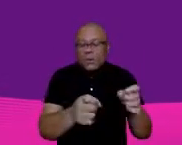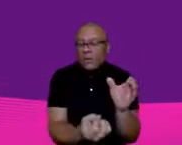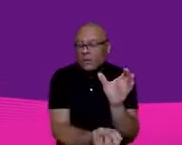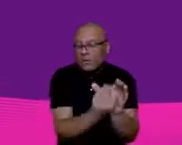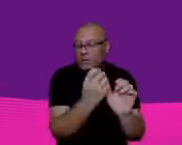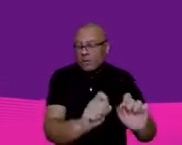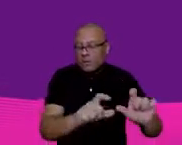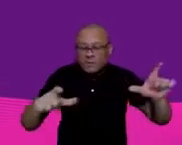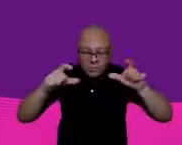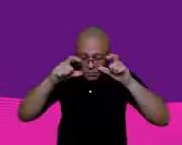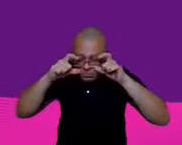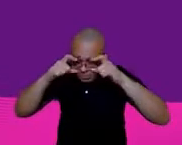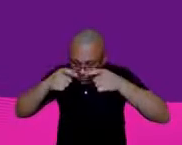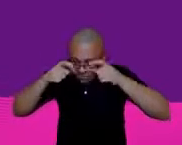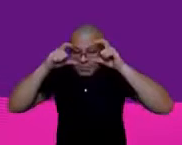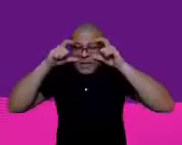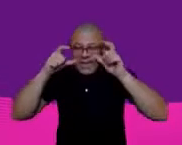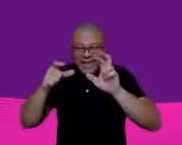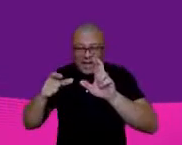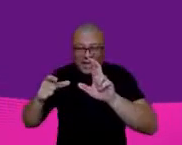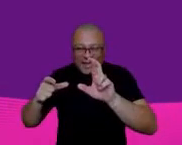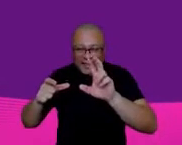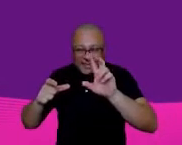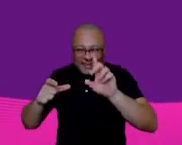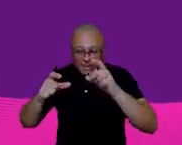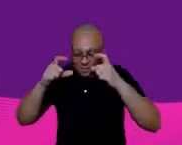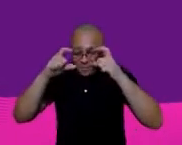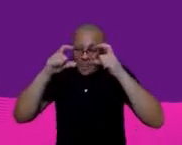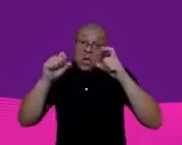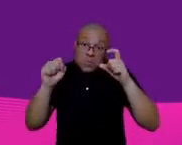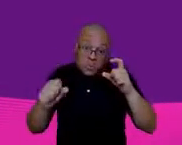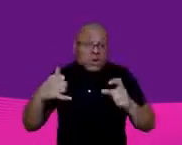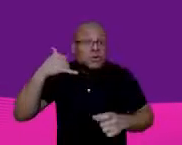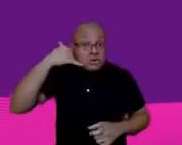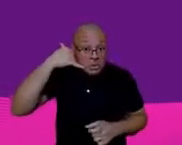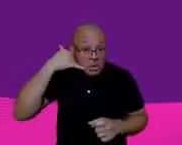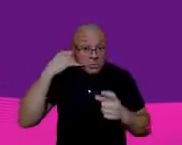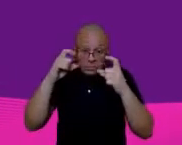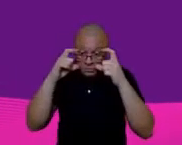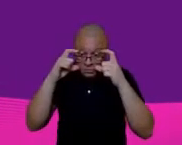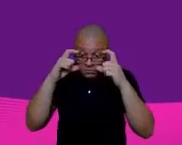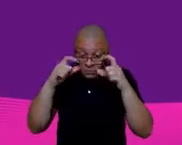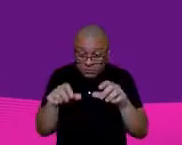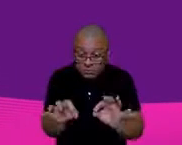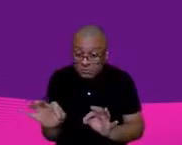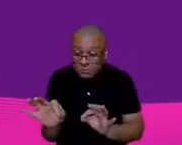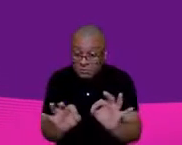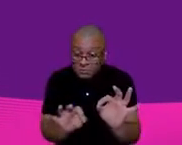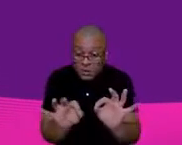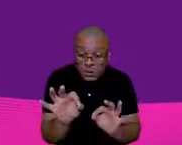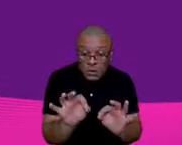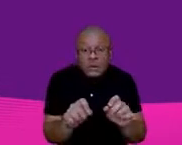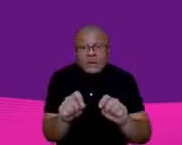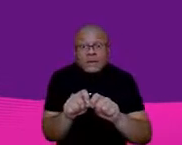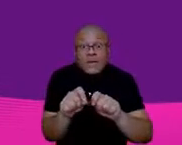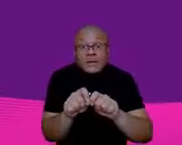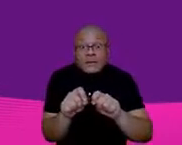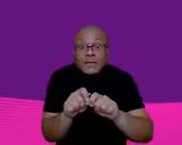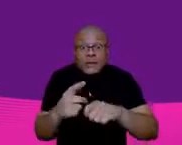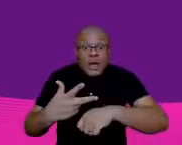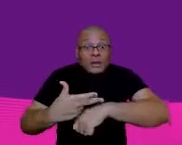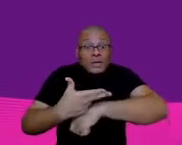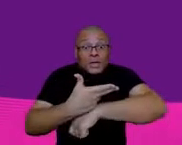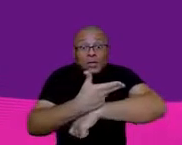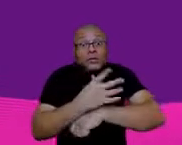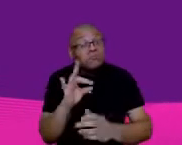através de um dispositivo, pode ser até mesmo um celular, você está dentro de um ambiente que não existe, fazendo como se fosse uma cirurgia, por exemplo. Isso